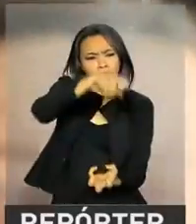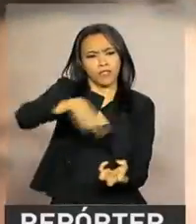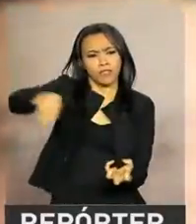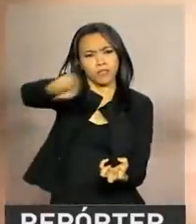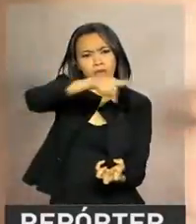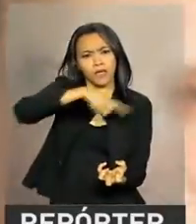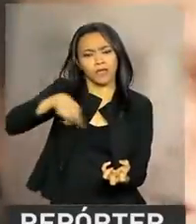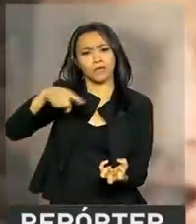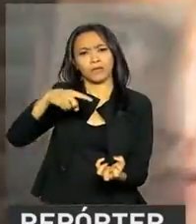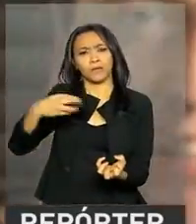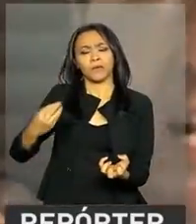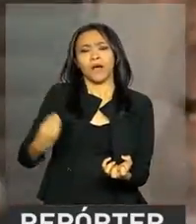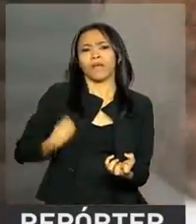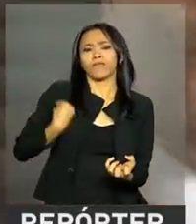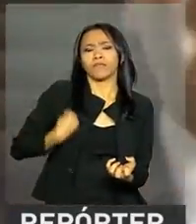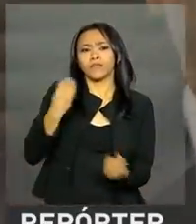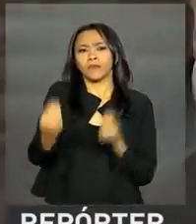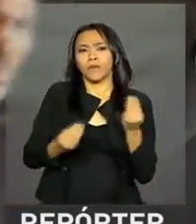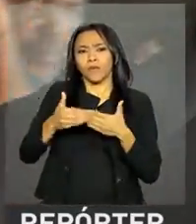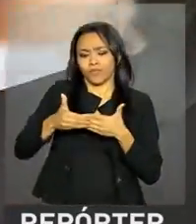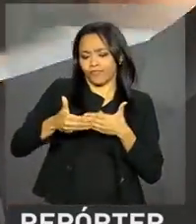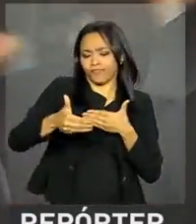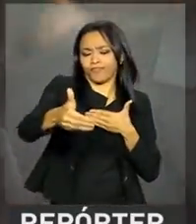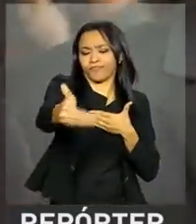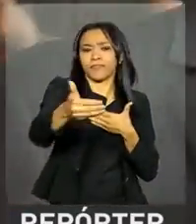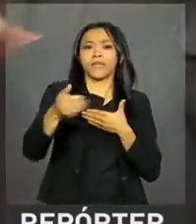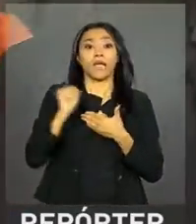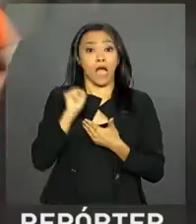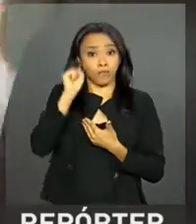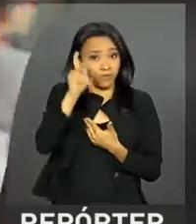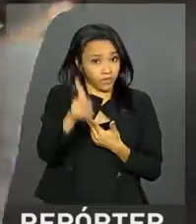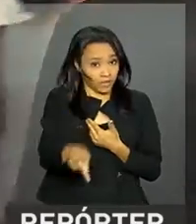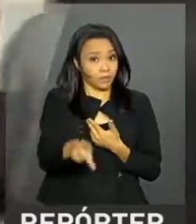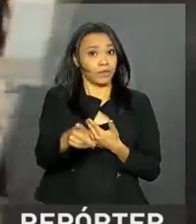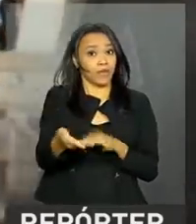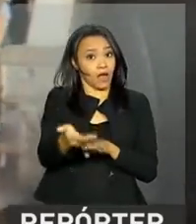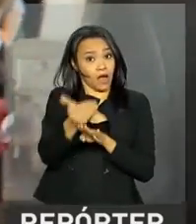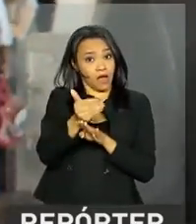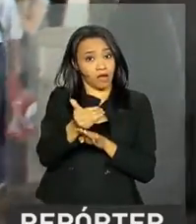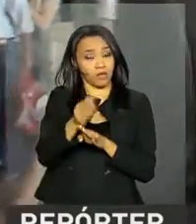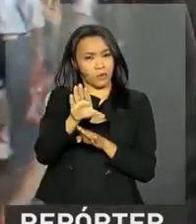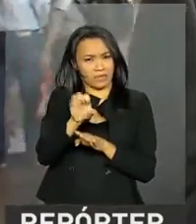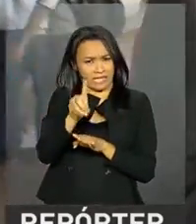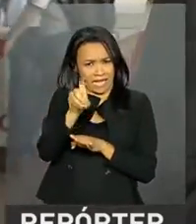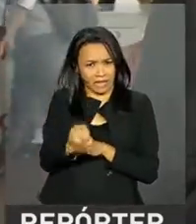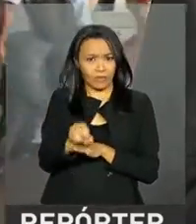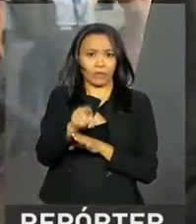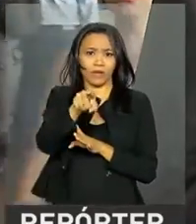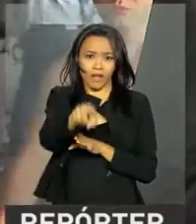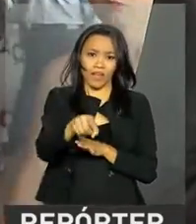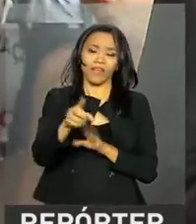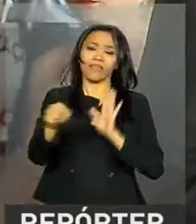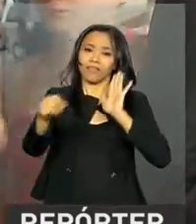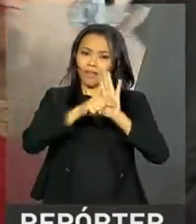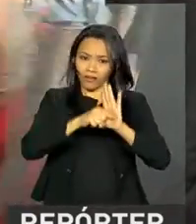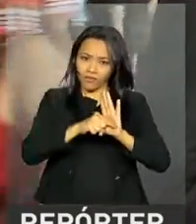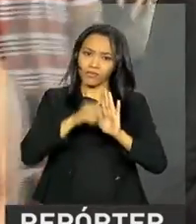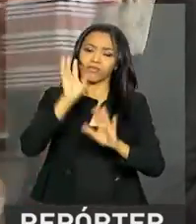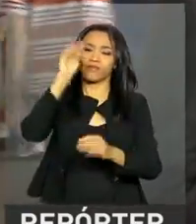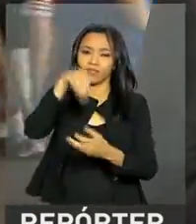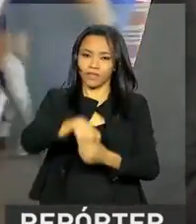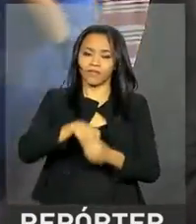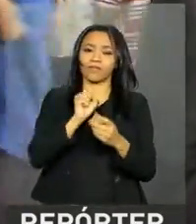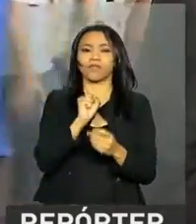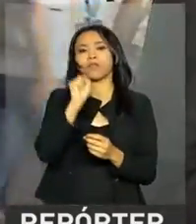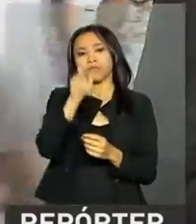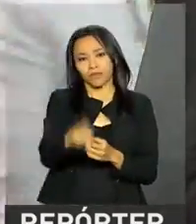da expectativa de vida e uma aposentadoria precoce, o resultado é um saldo negativo na Previdência